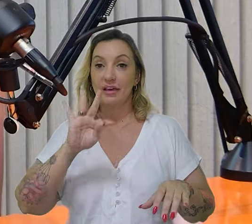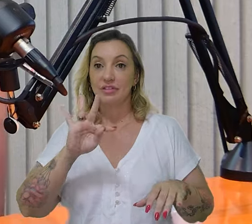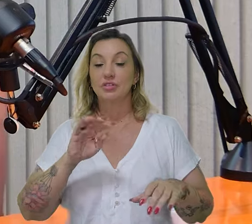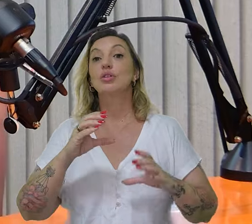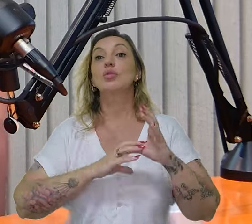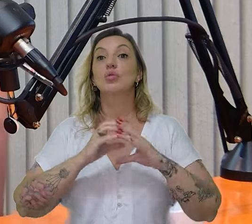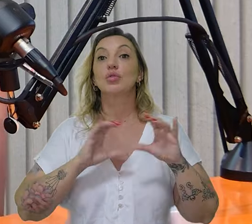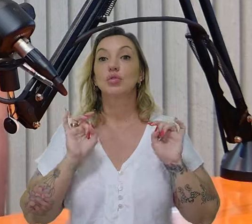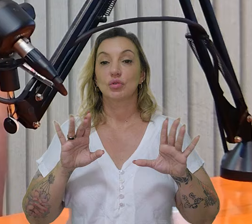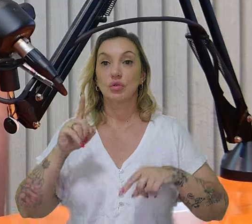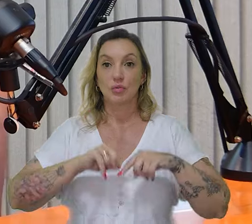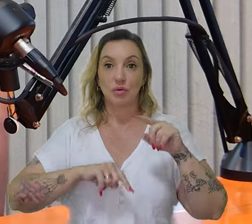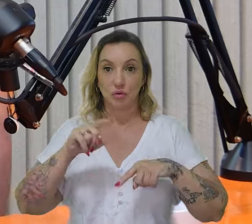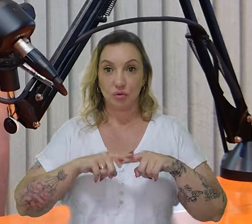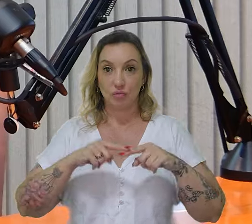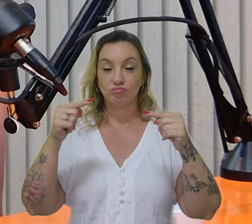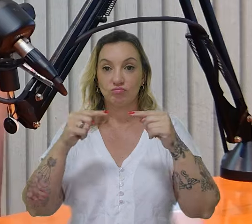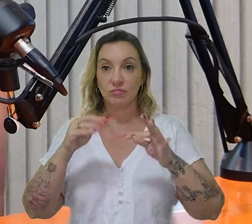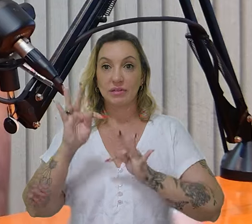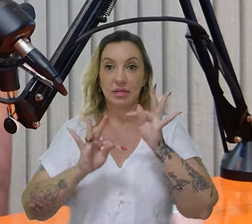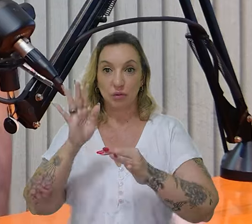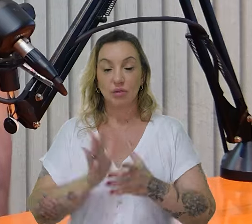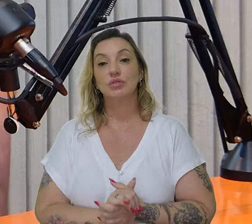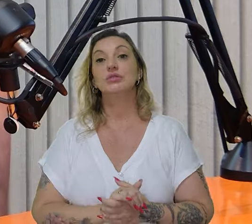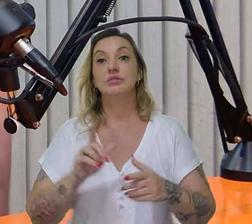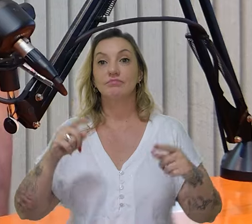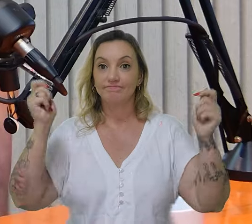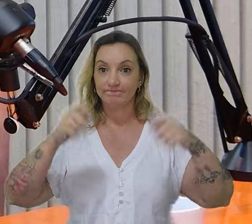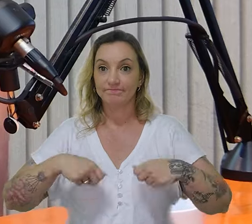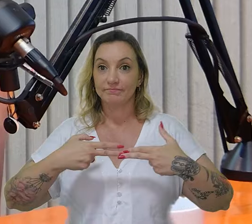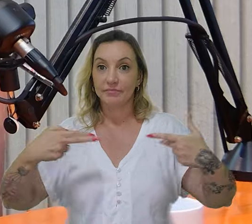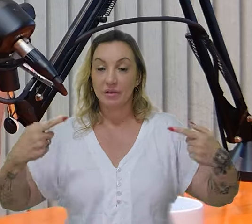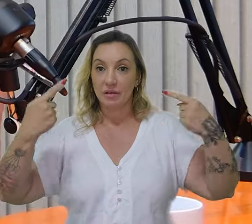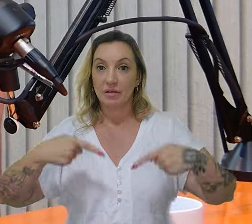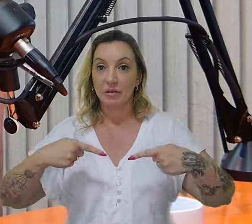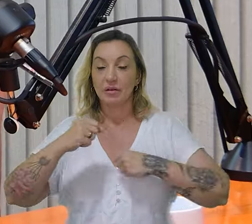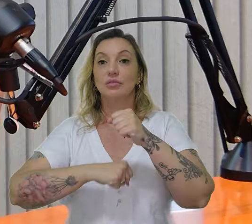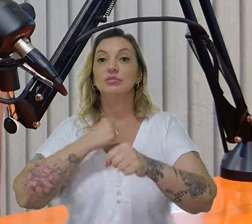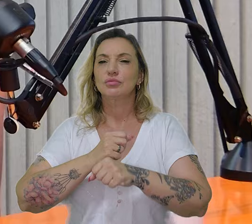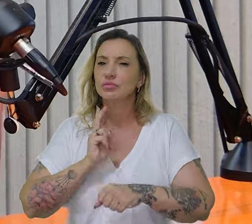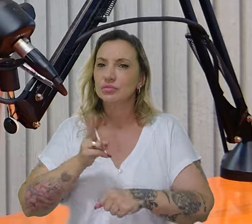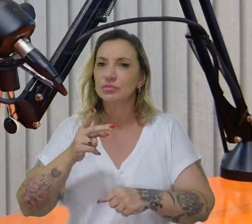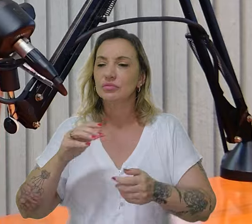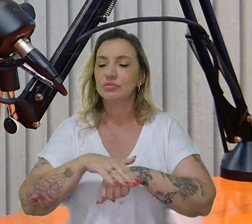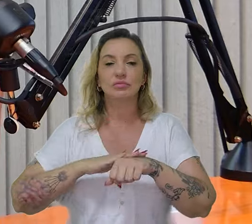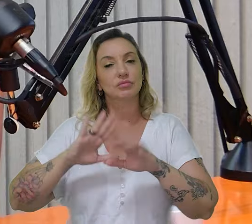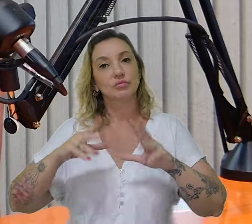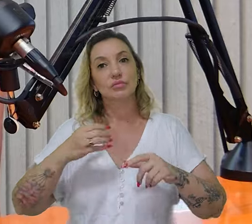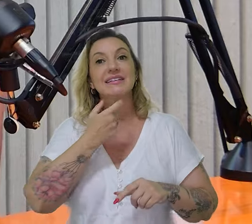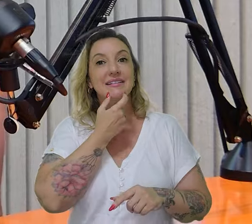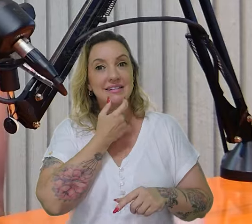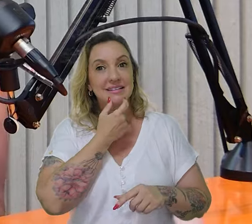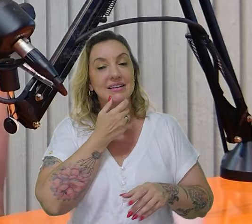concurso só de produtos que temam a ver com tecnologia Então essas competições acontecem todos os anos é só conversar com a gente tá tudo em inglês tem